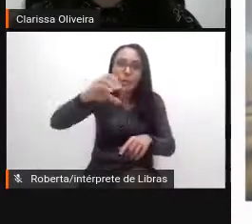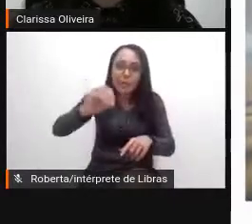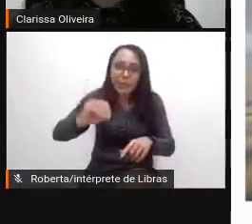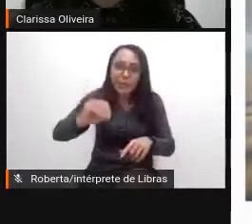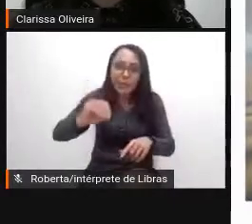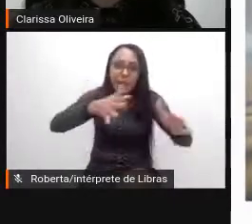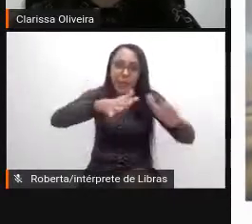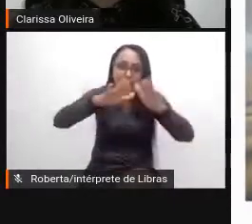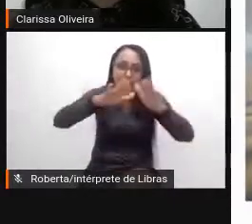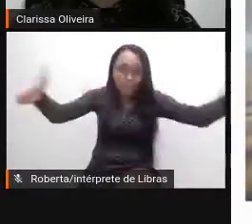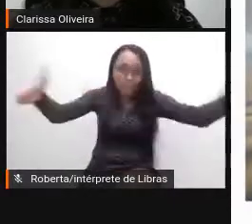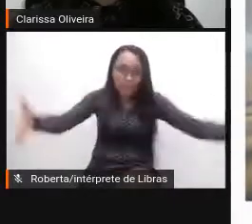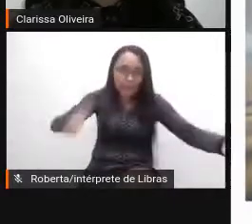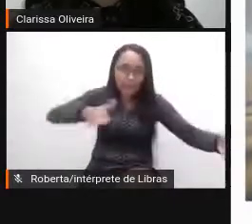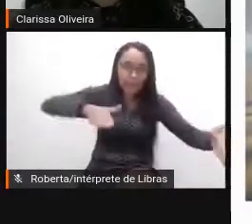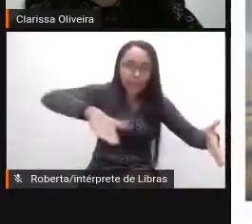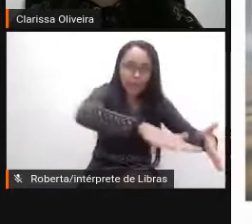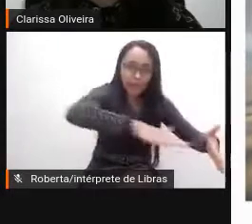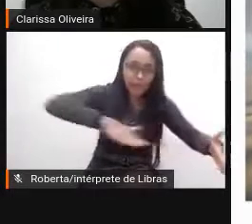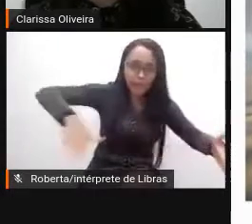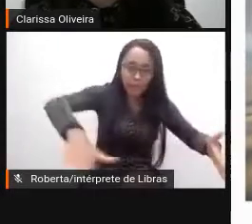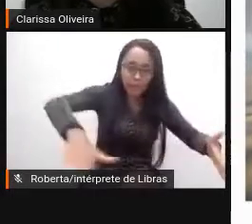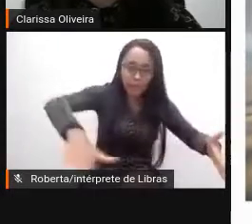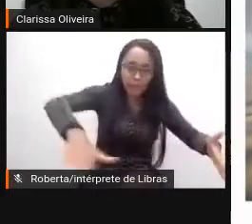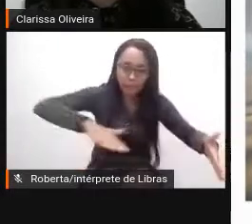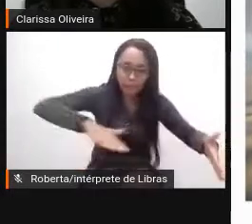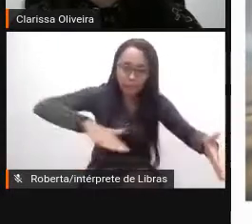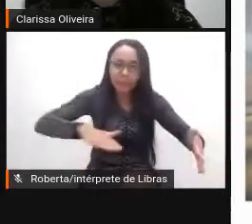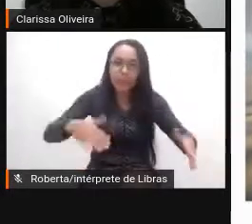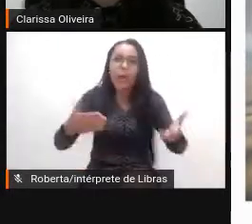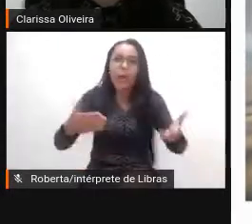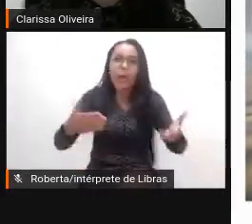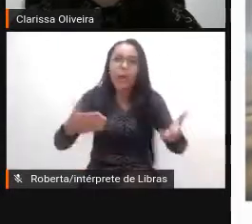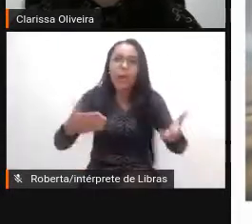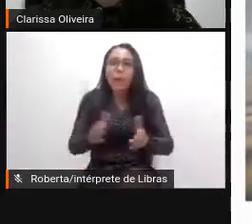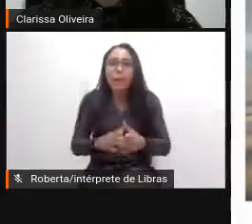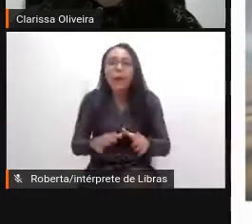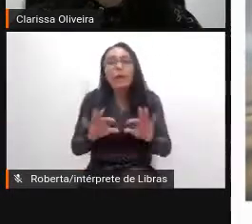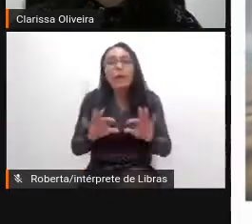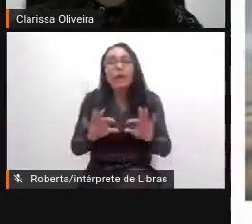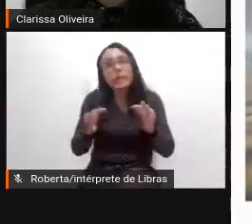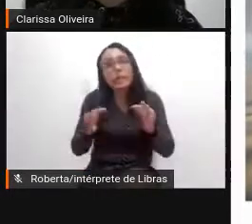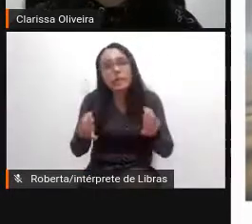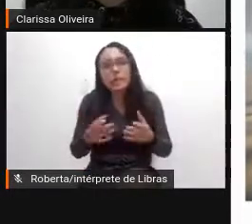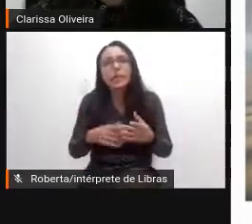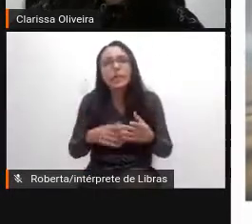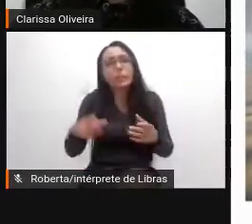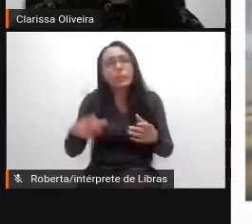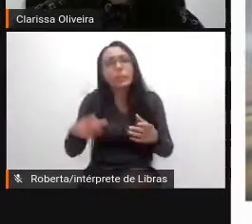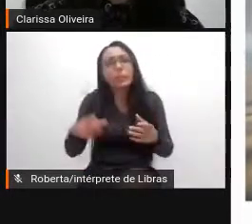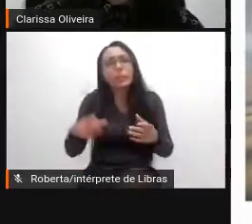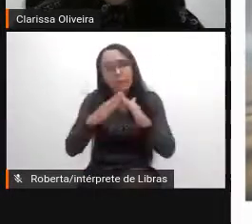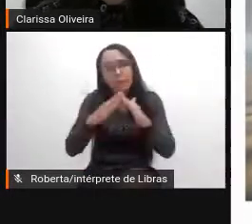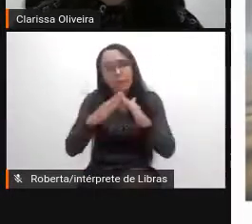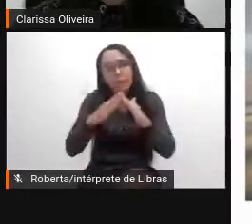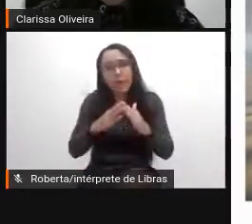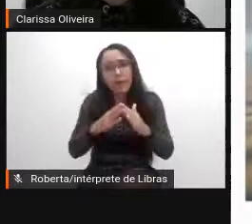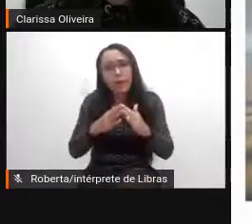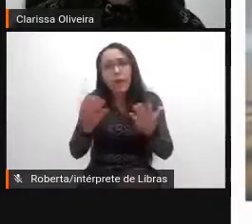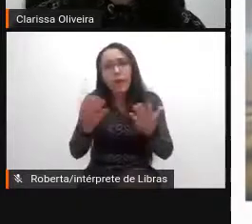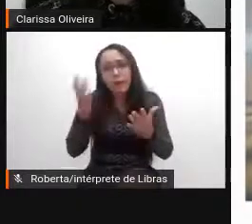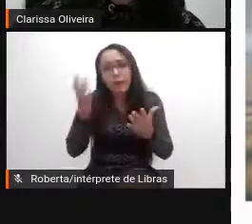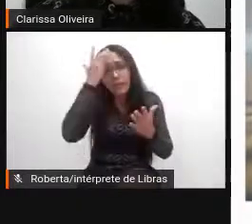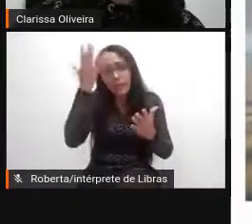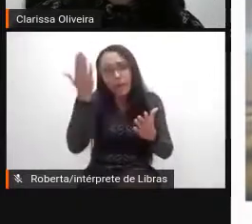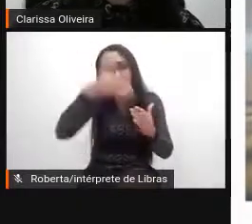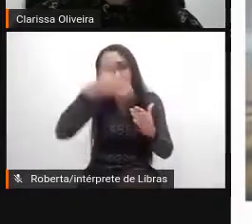seja aprovado pela Anvisa. Mas aí a água sanitária é a mais comum, todo mundo tem em casa, é de fácil acesso, e vocês podem utilizar isso